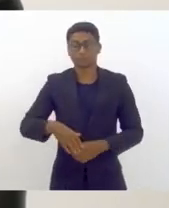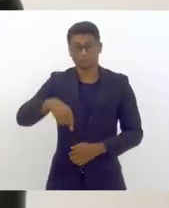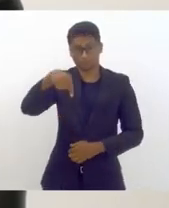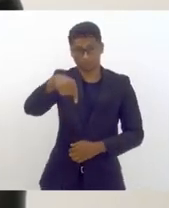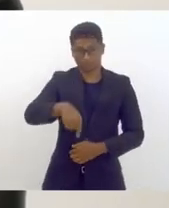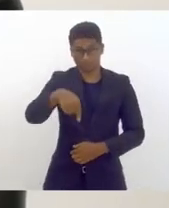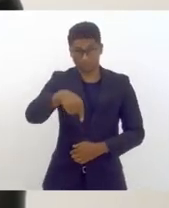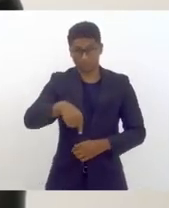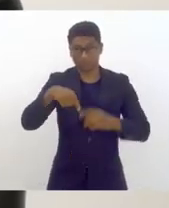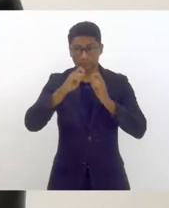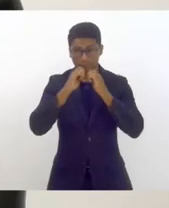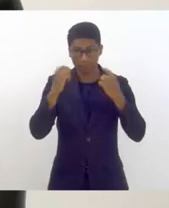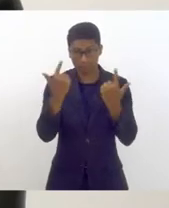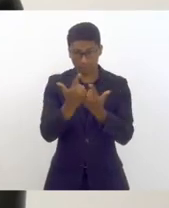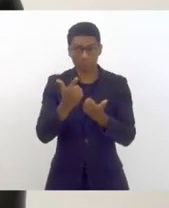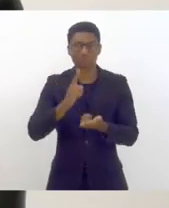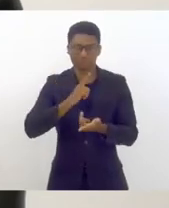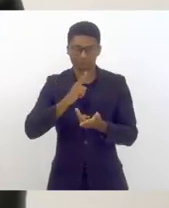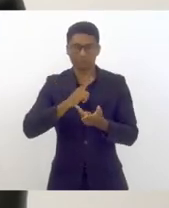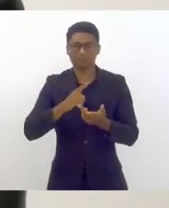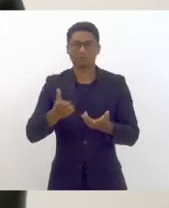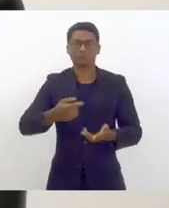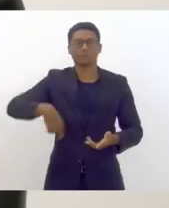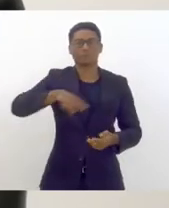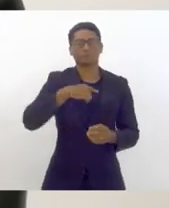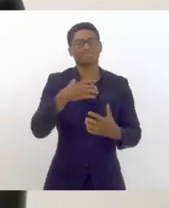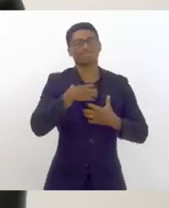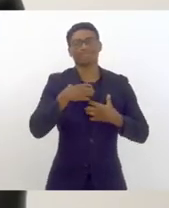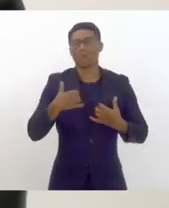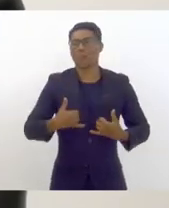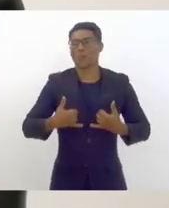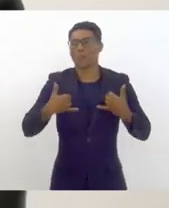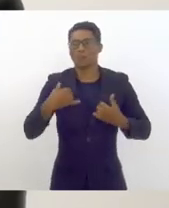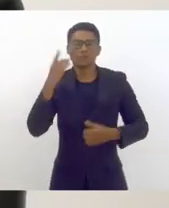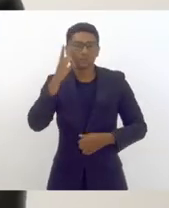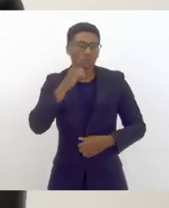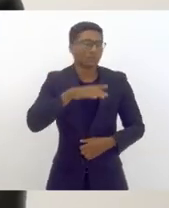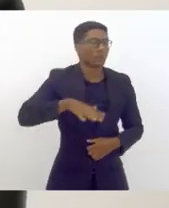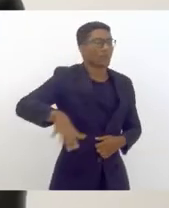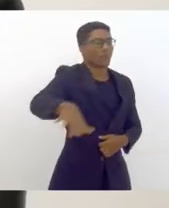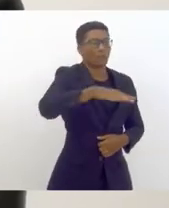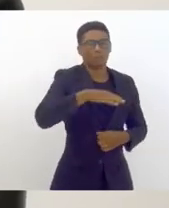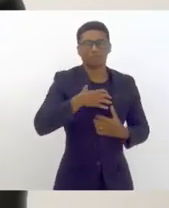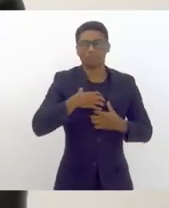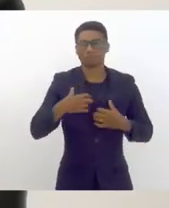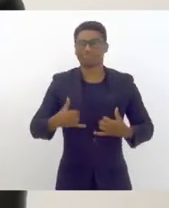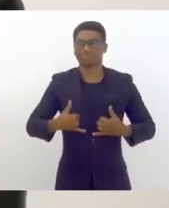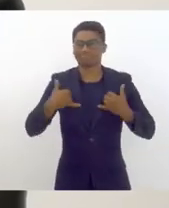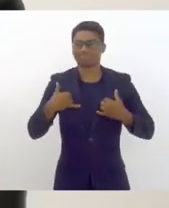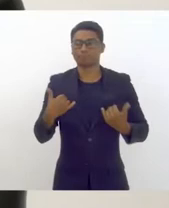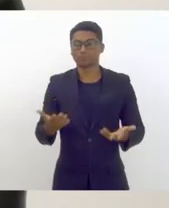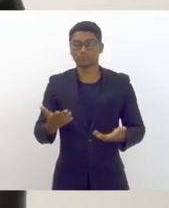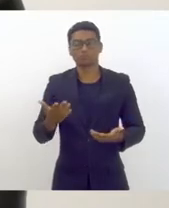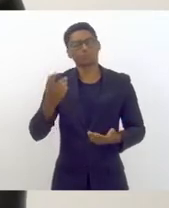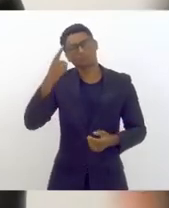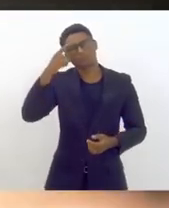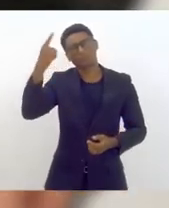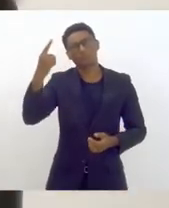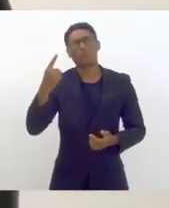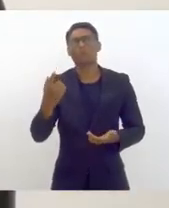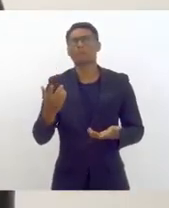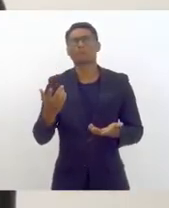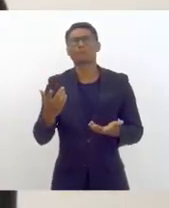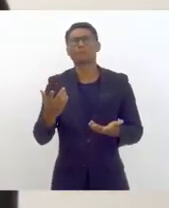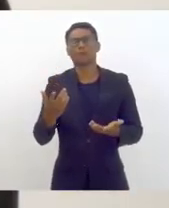que é motivo de orgulho para todos os deputados, né, essa ideia do Legisla Aqui surgiu em um